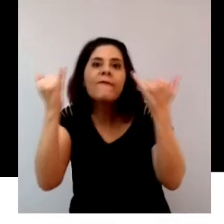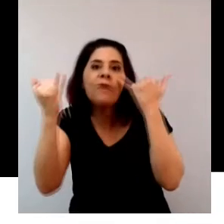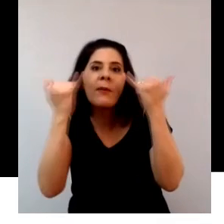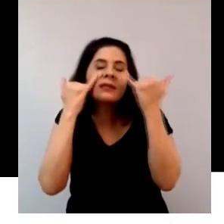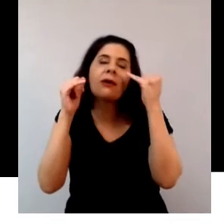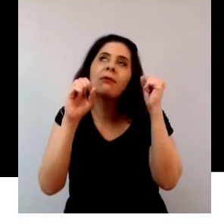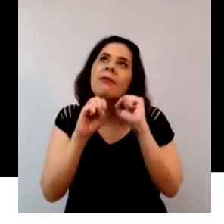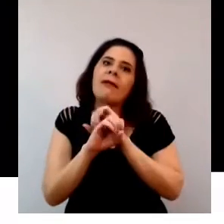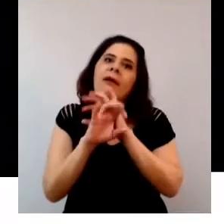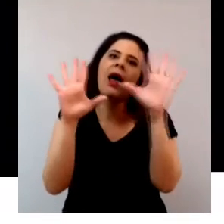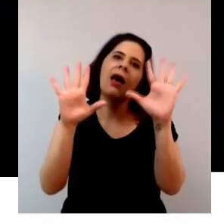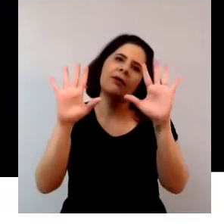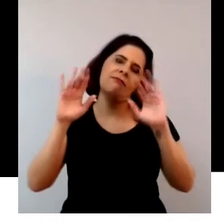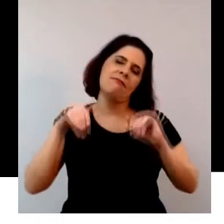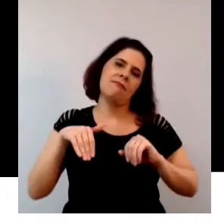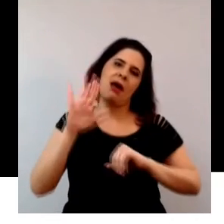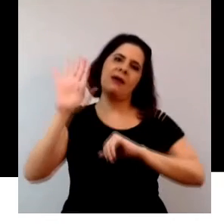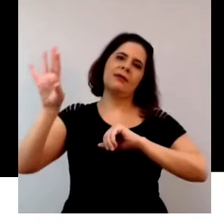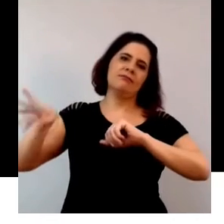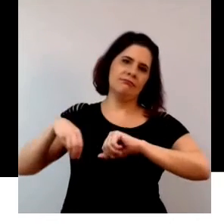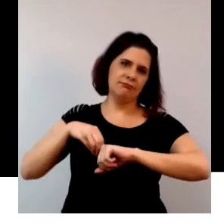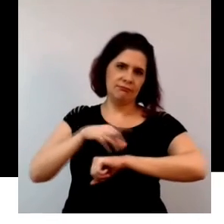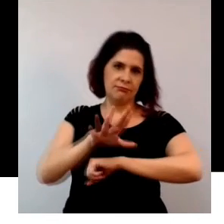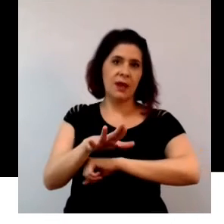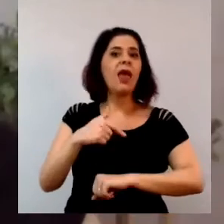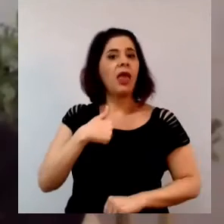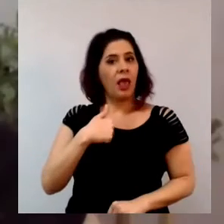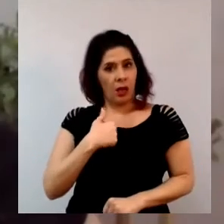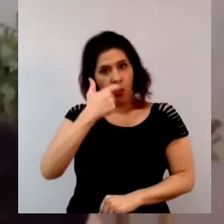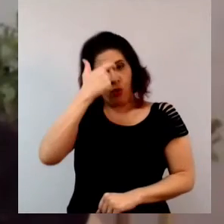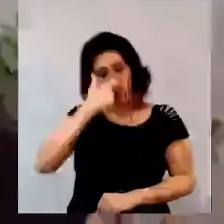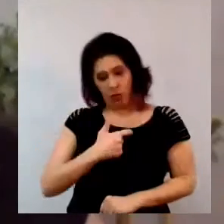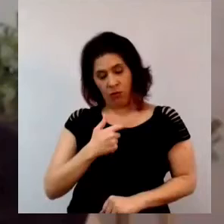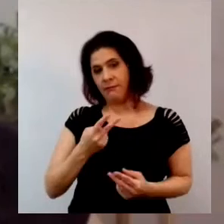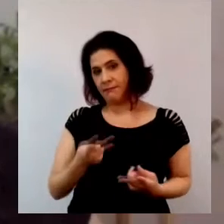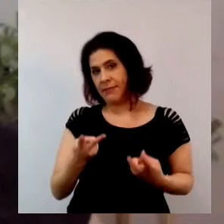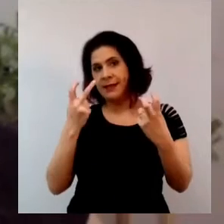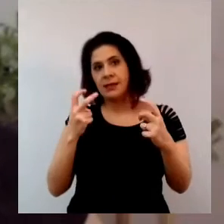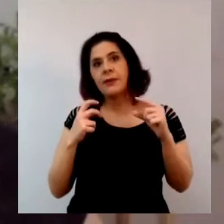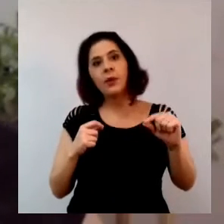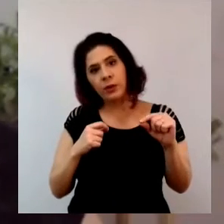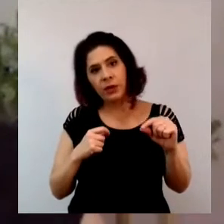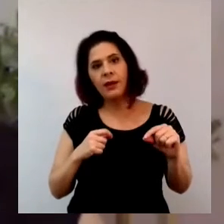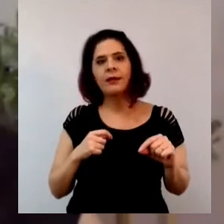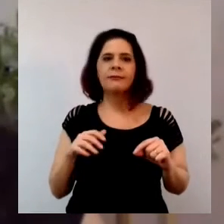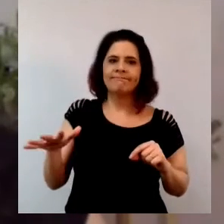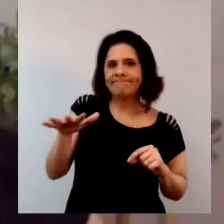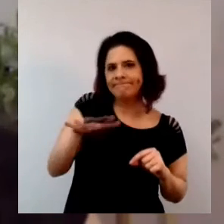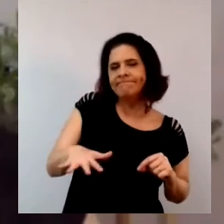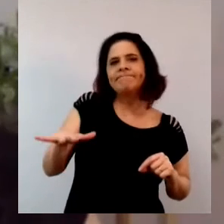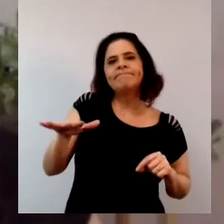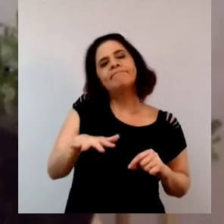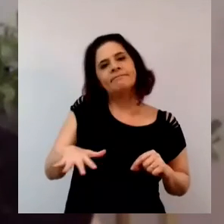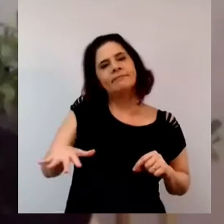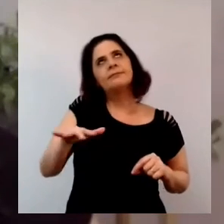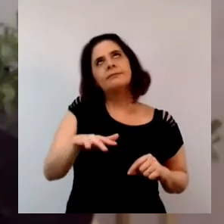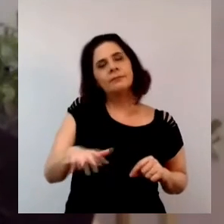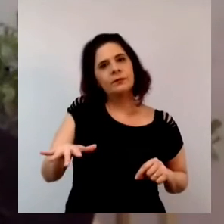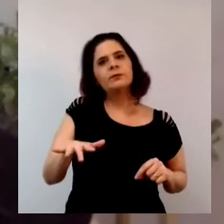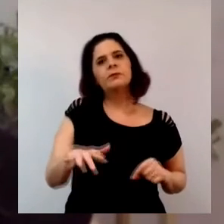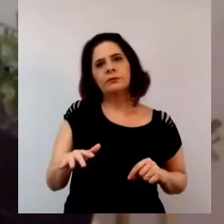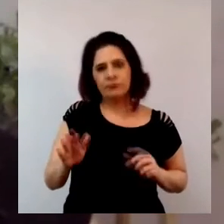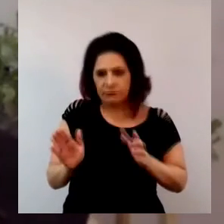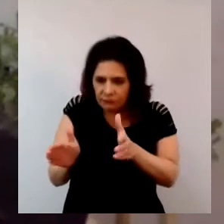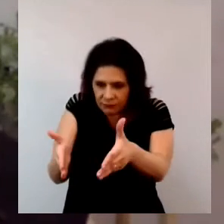eu, particularmente, tenho visto dentro de alguns nichos assim específicos